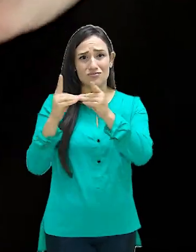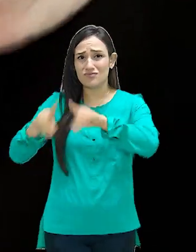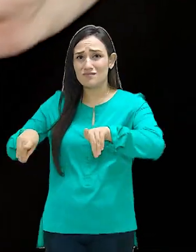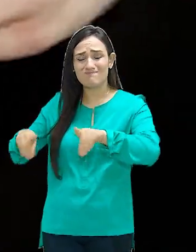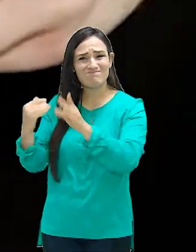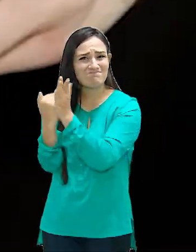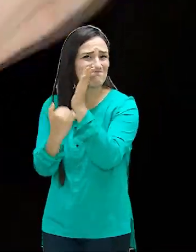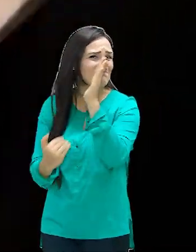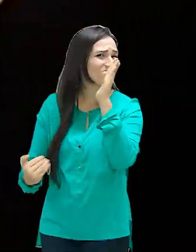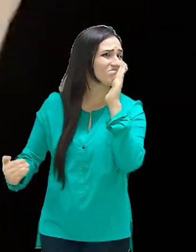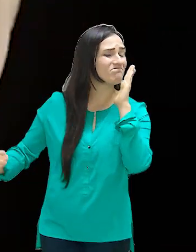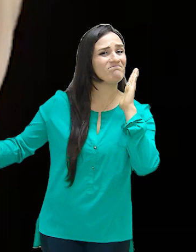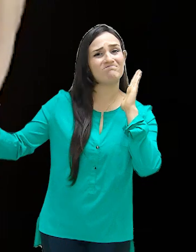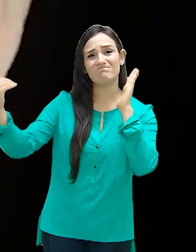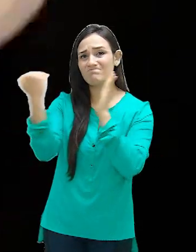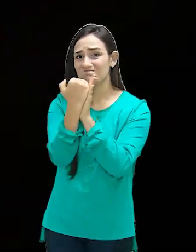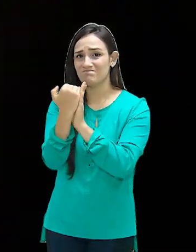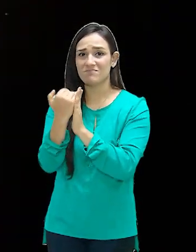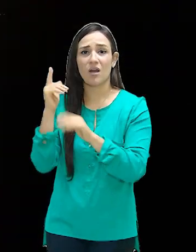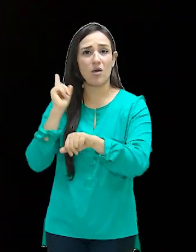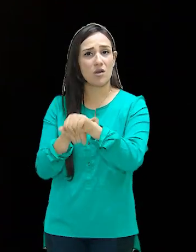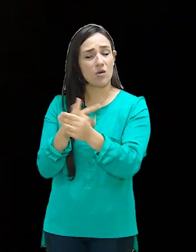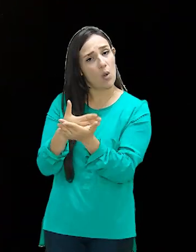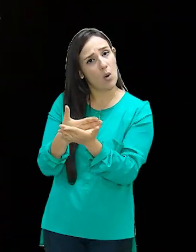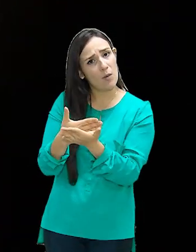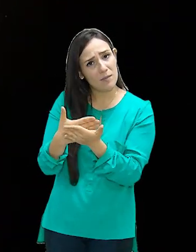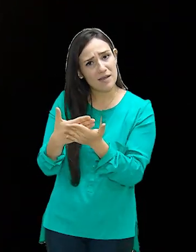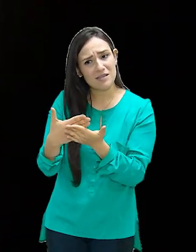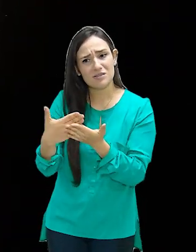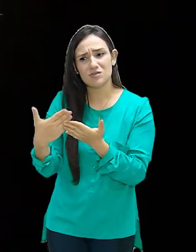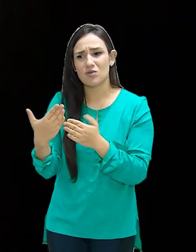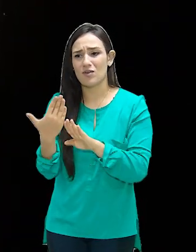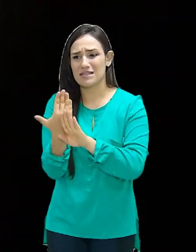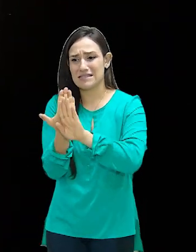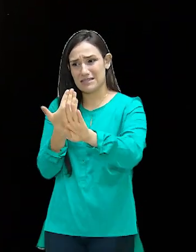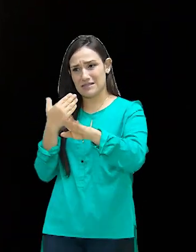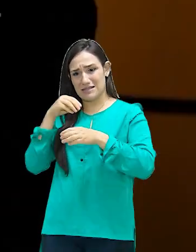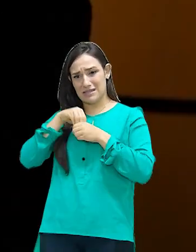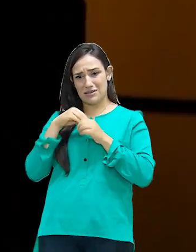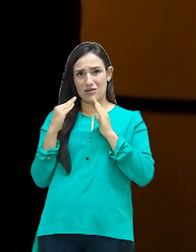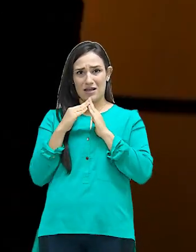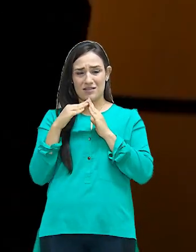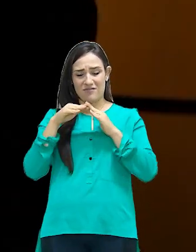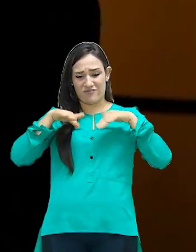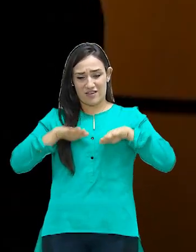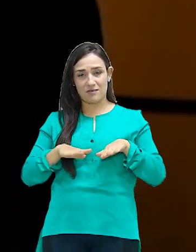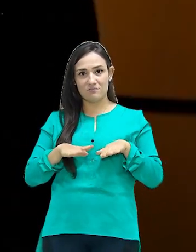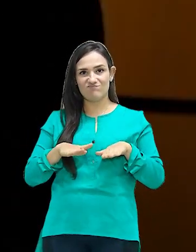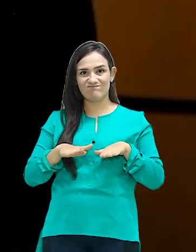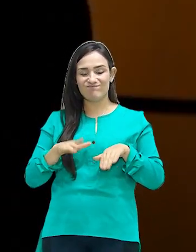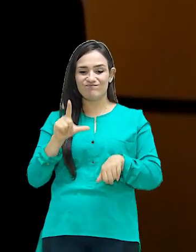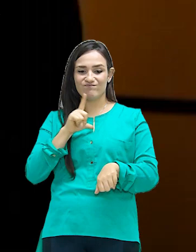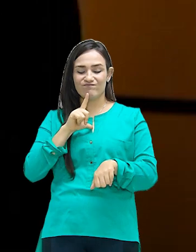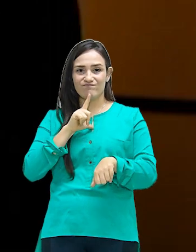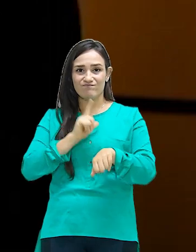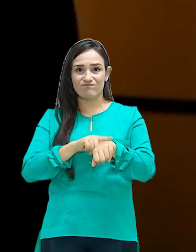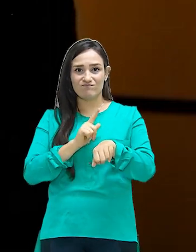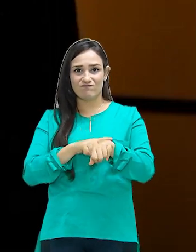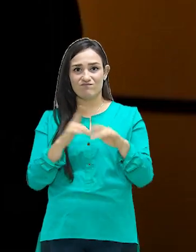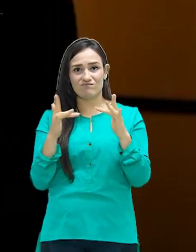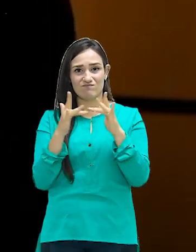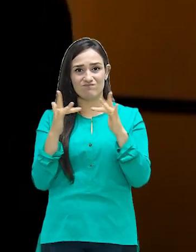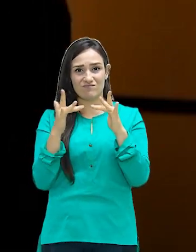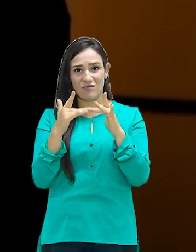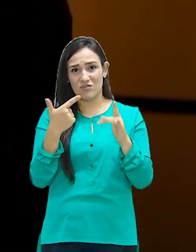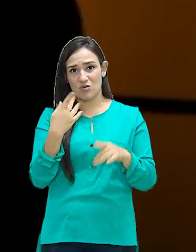de divórcios aumentou no país desde o início da fase de isolamento e da quarentena. O convívio 24 horas por dia